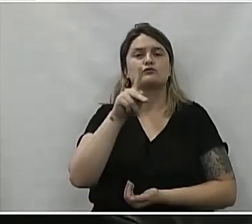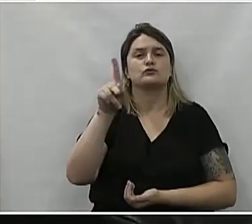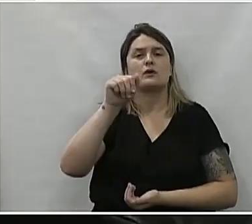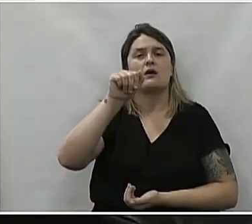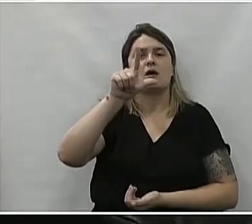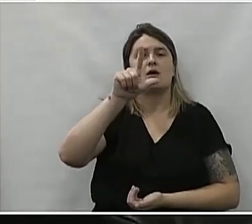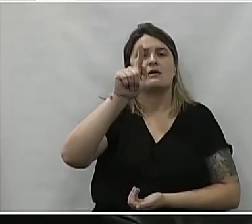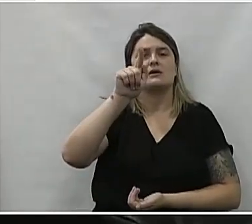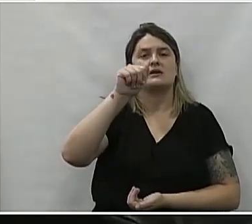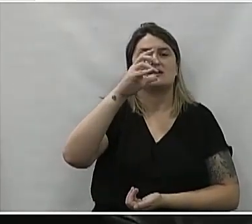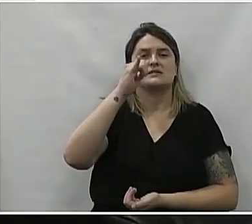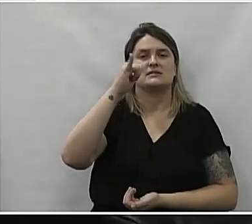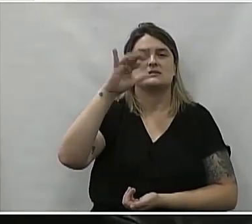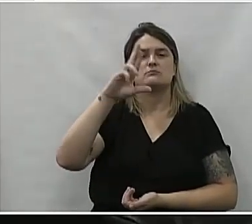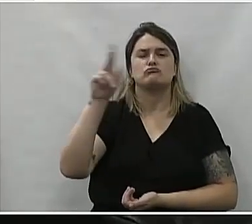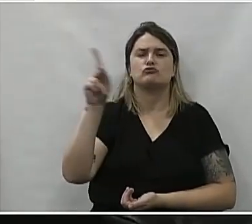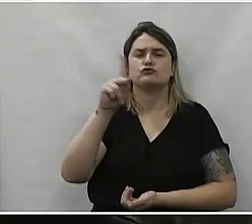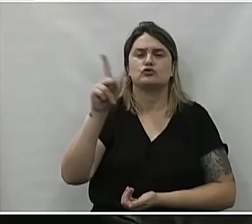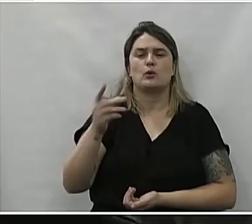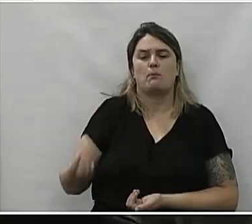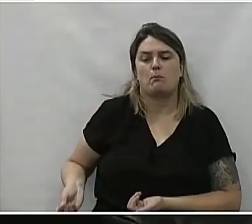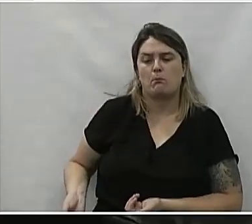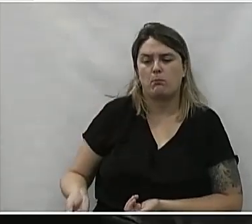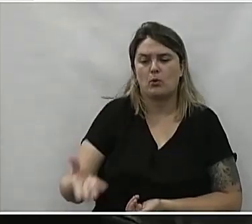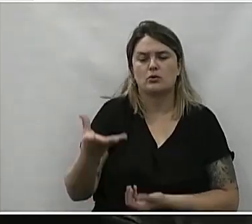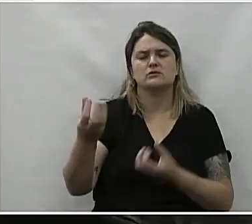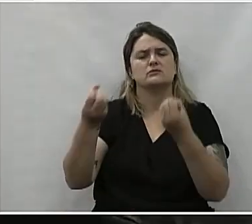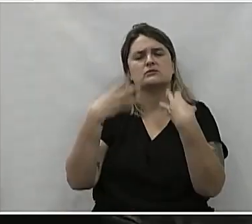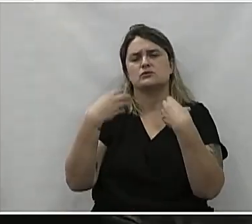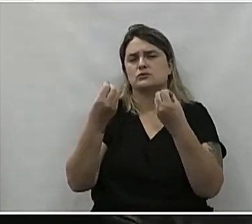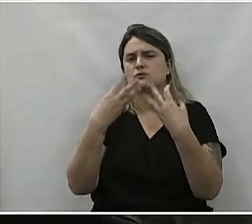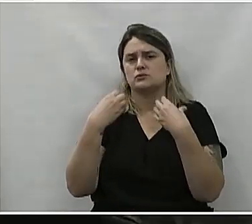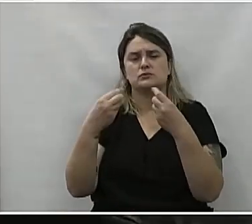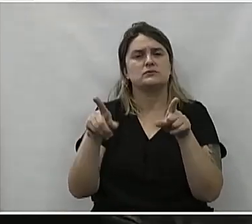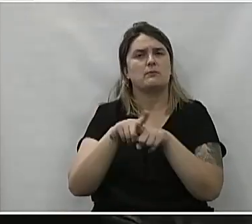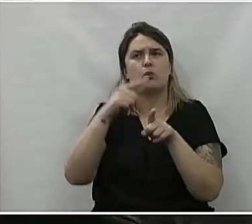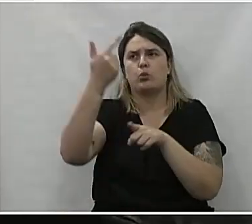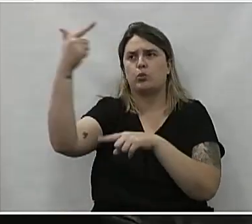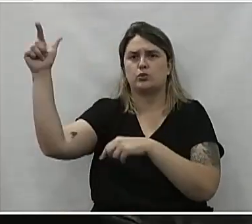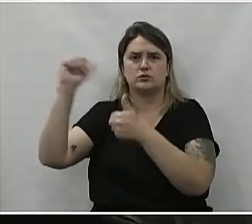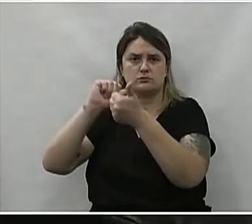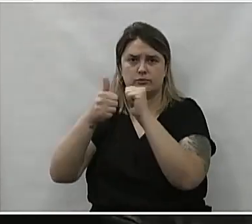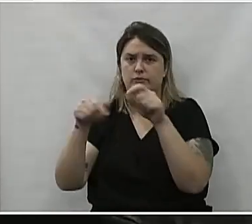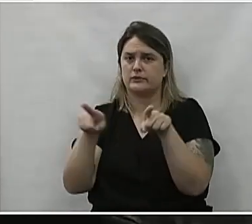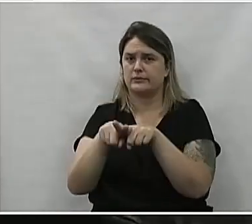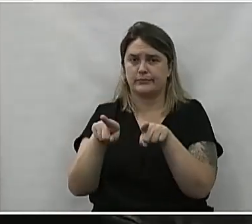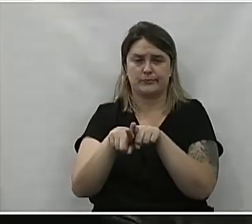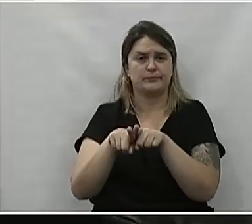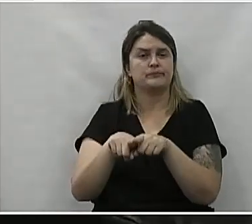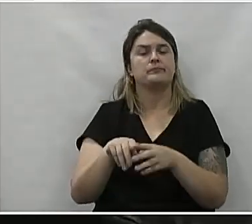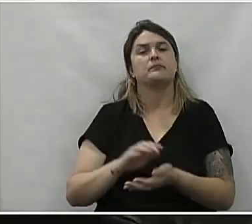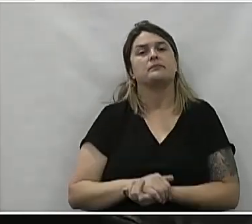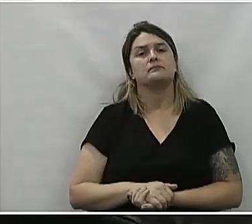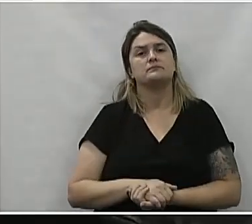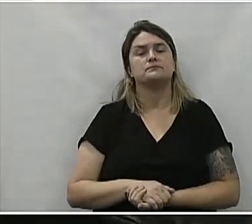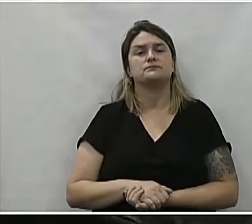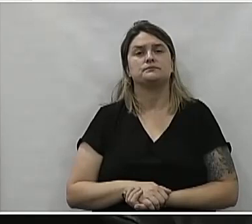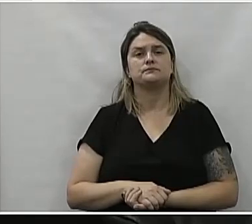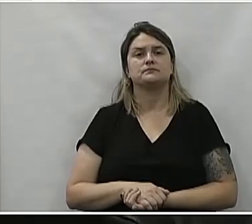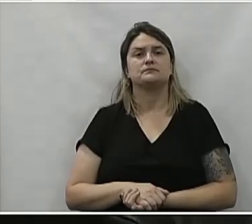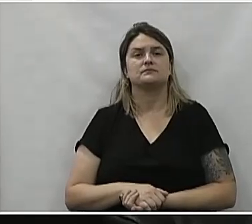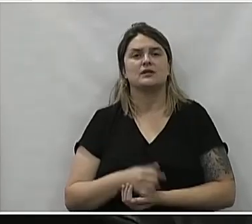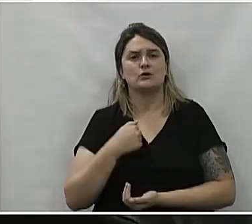Na modalidade de Bocha Muito nos ensinou E nos demais esportes Também Até por sinal